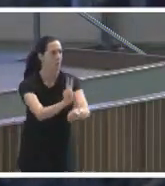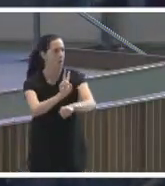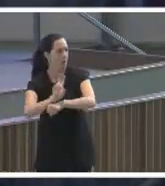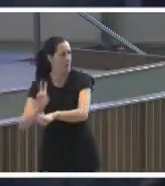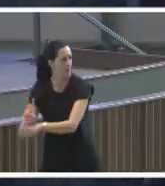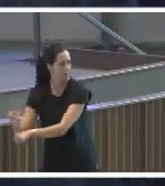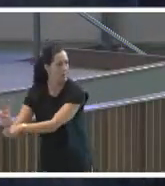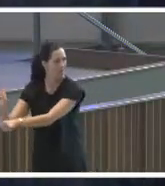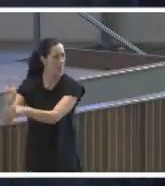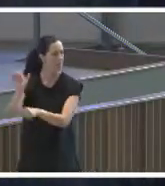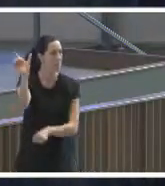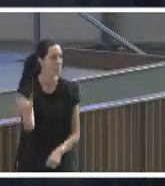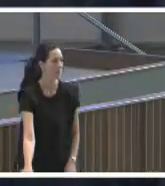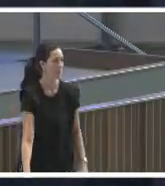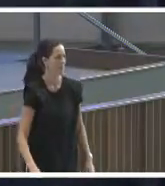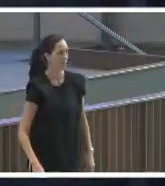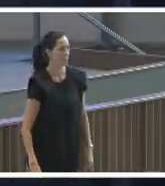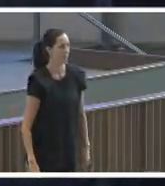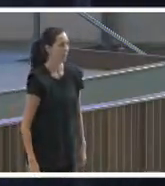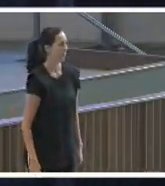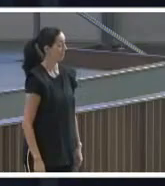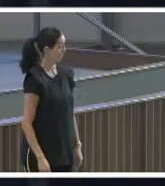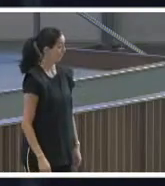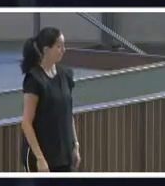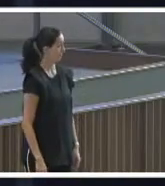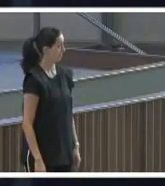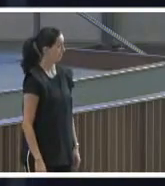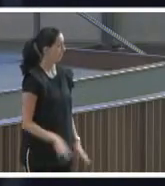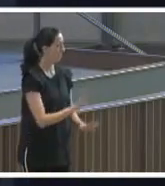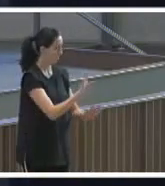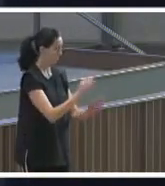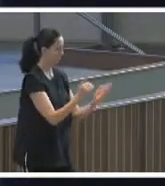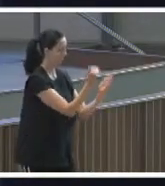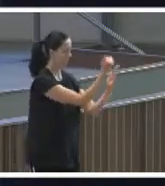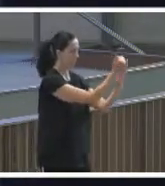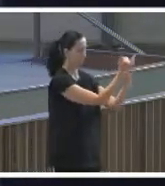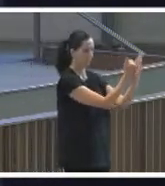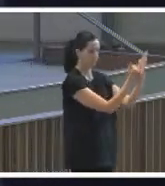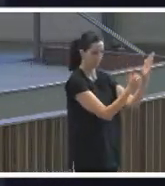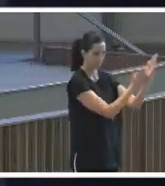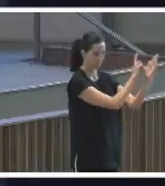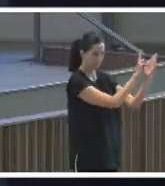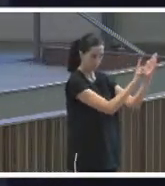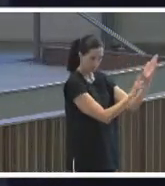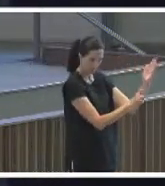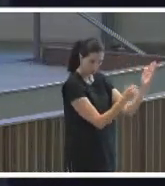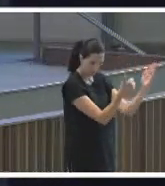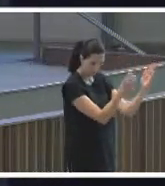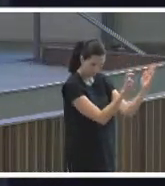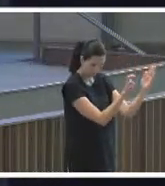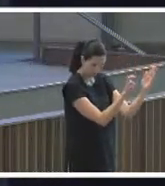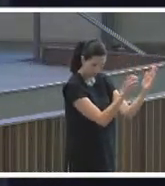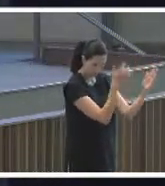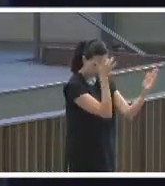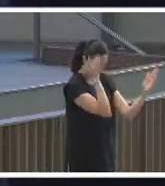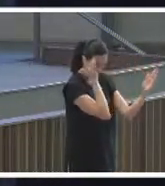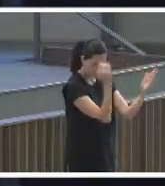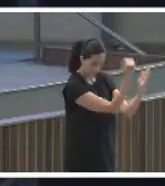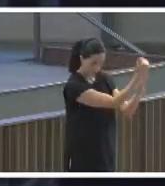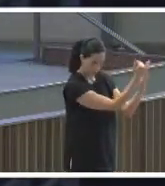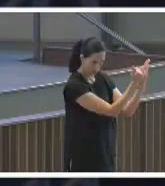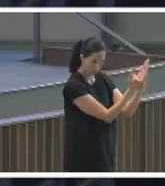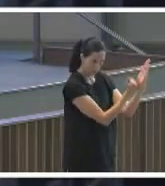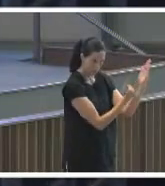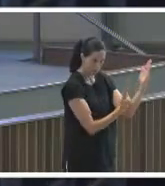Nessa lista que você vai fazer de pessoas que Deus colocou debaixo da sua autoridade, você